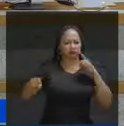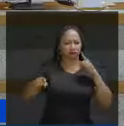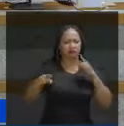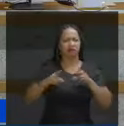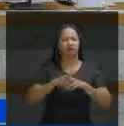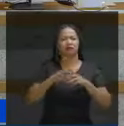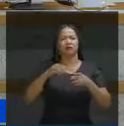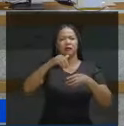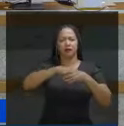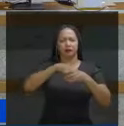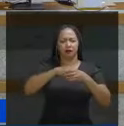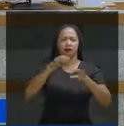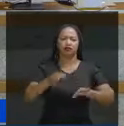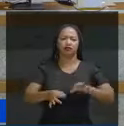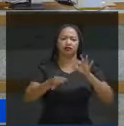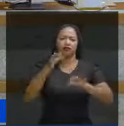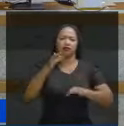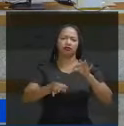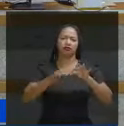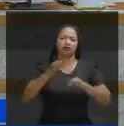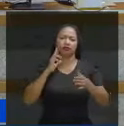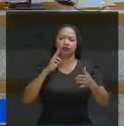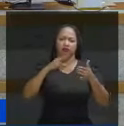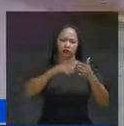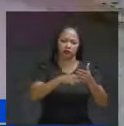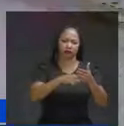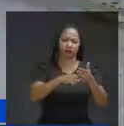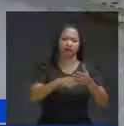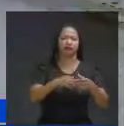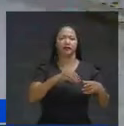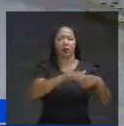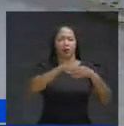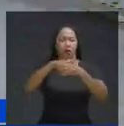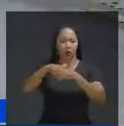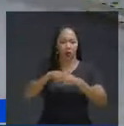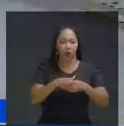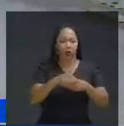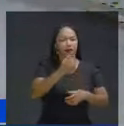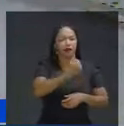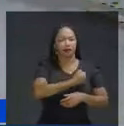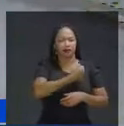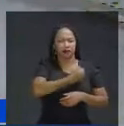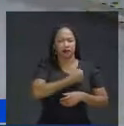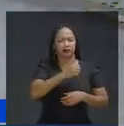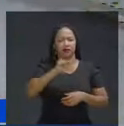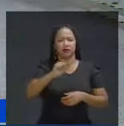de ter o voto proferido pela juíza relator. O acórdão número